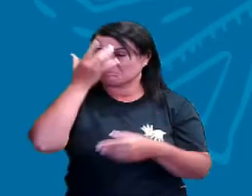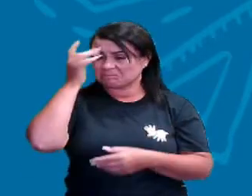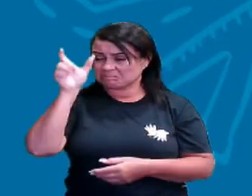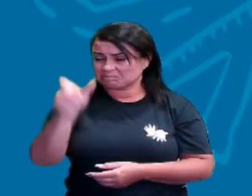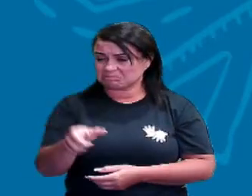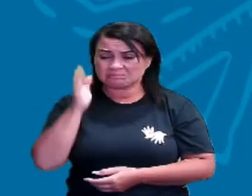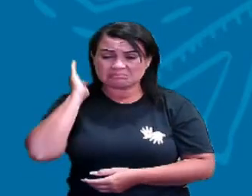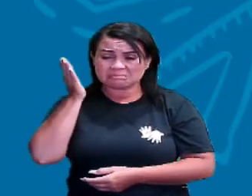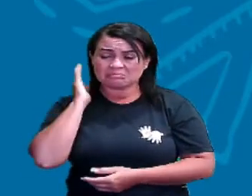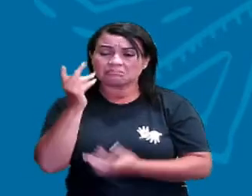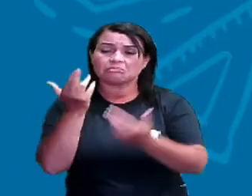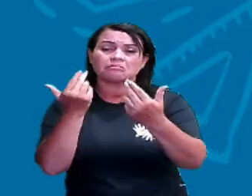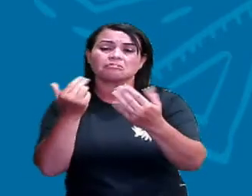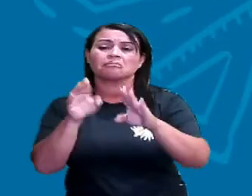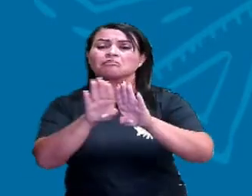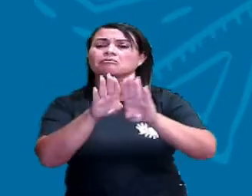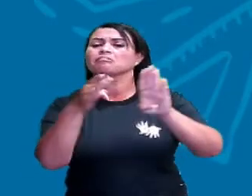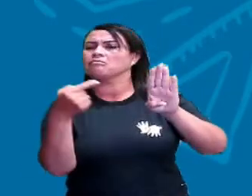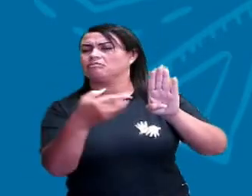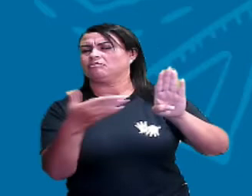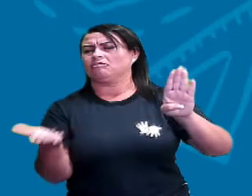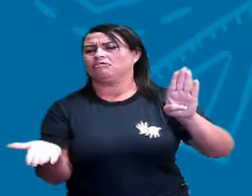burra como uma porta.